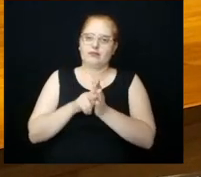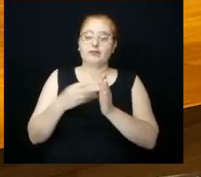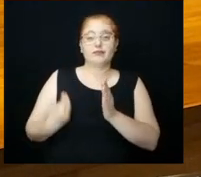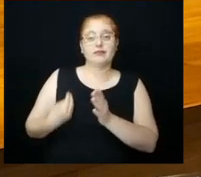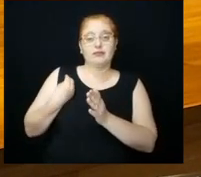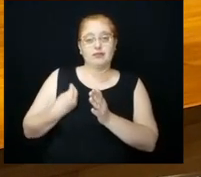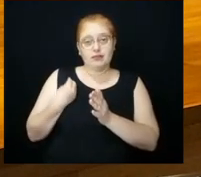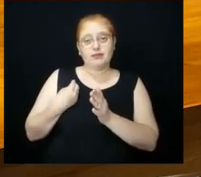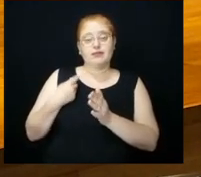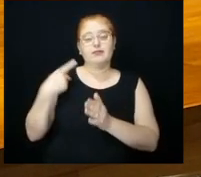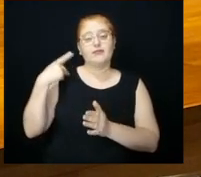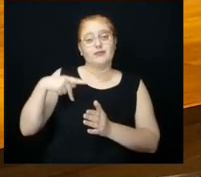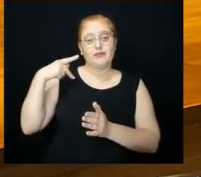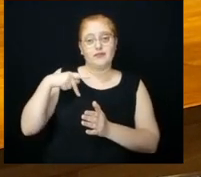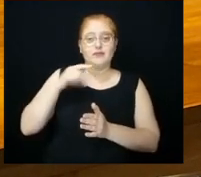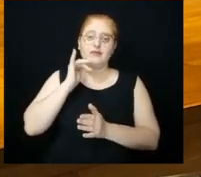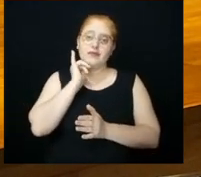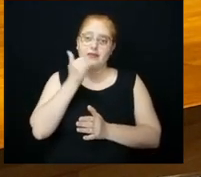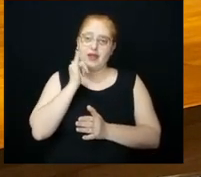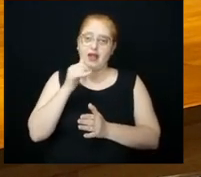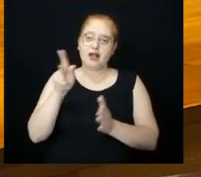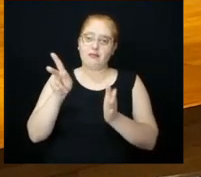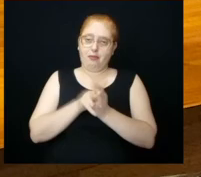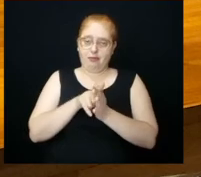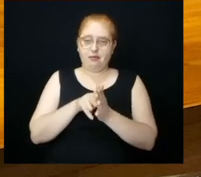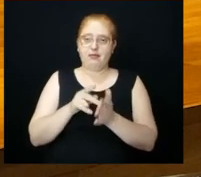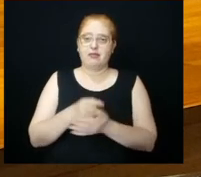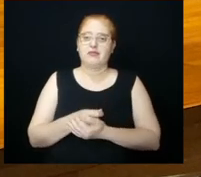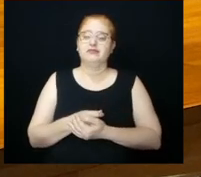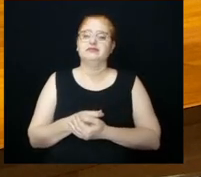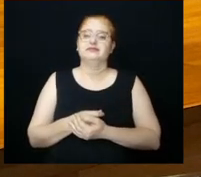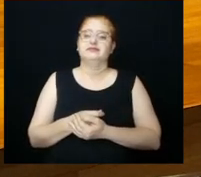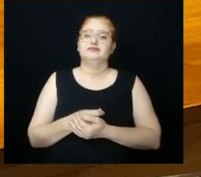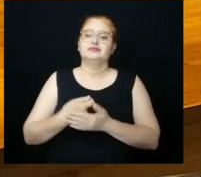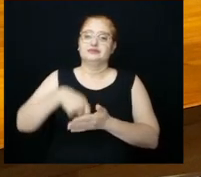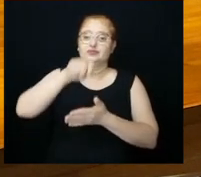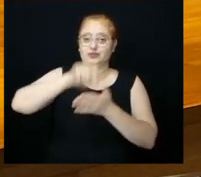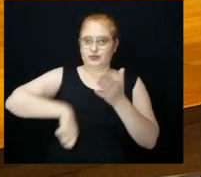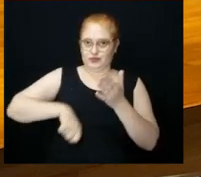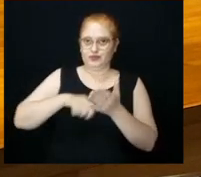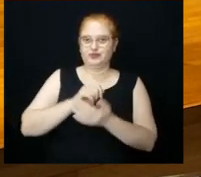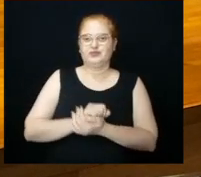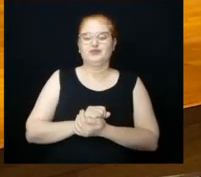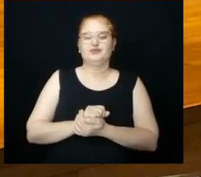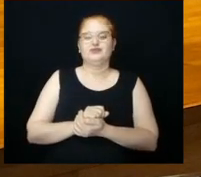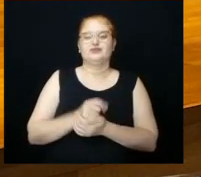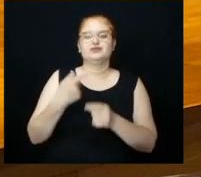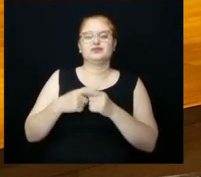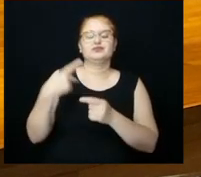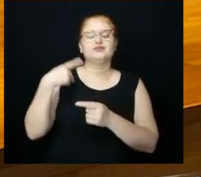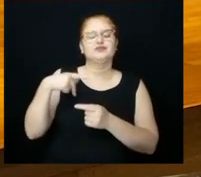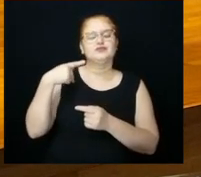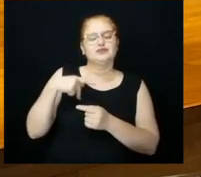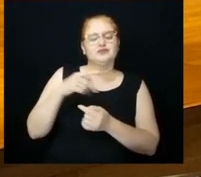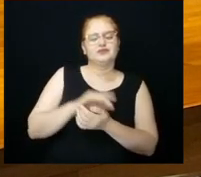autobiográfico, onde o personagem narrador é o próprio Ondjak, na medida que as personagens